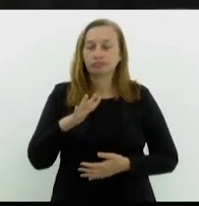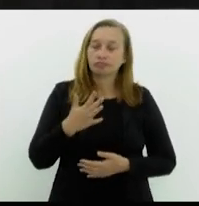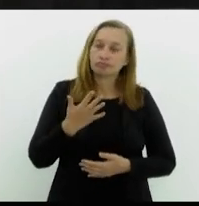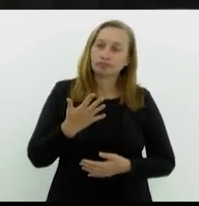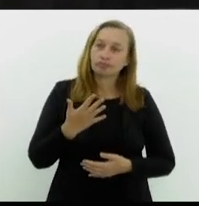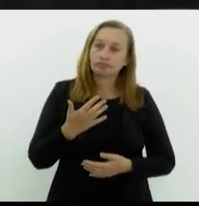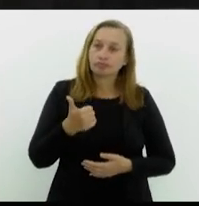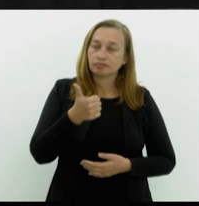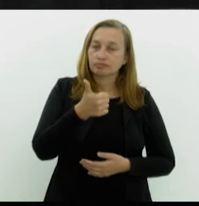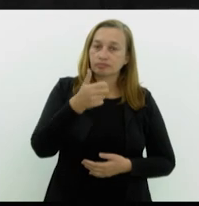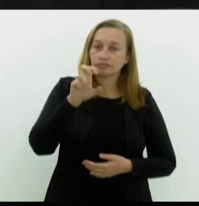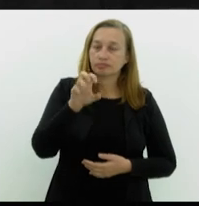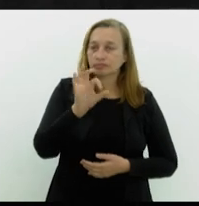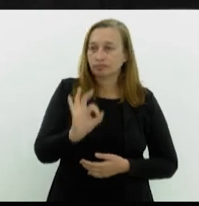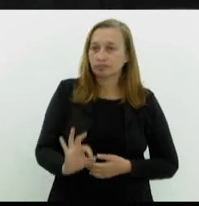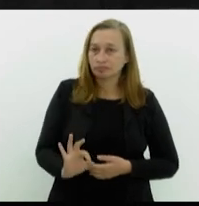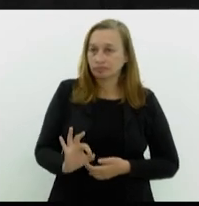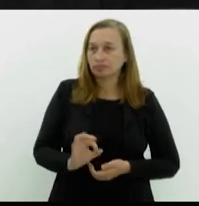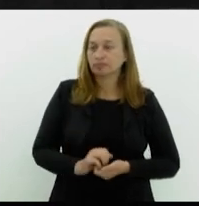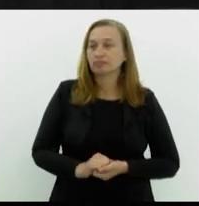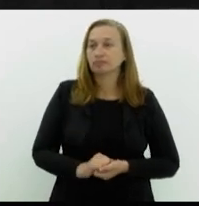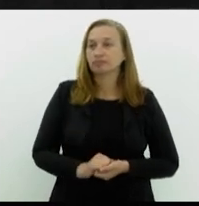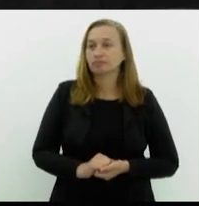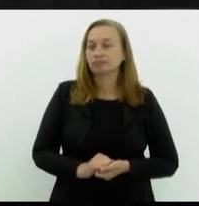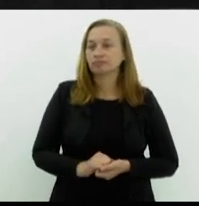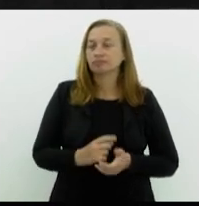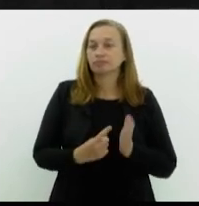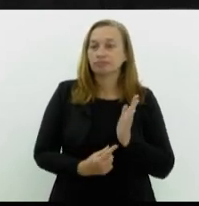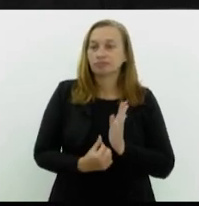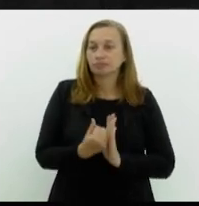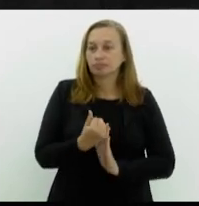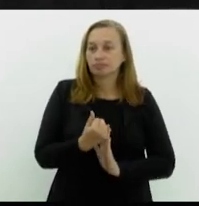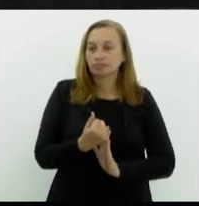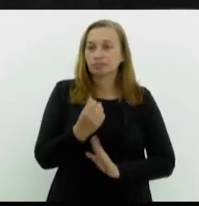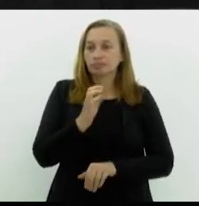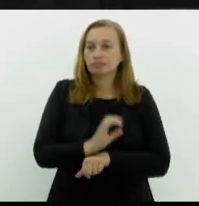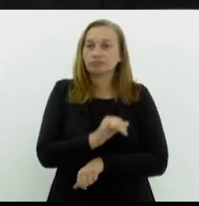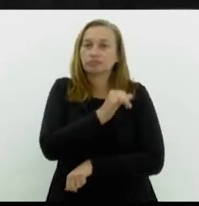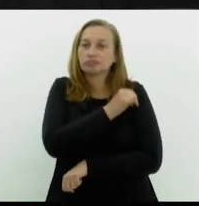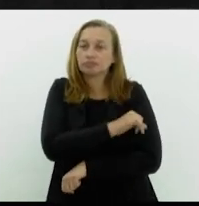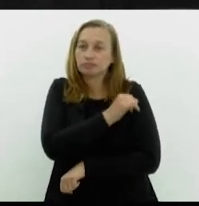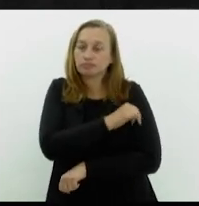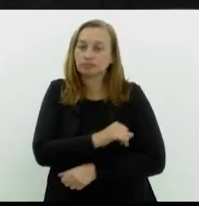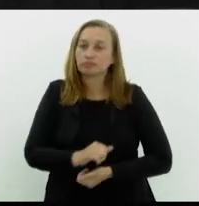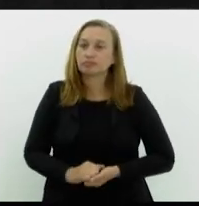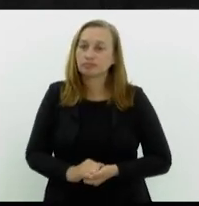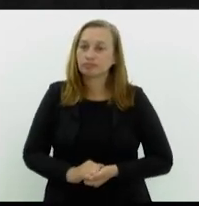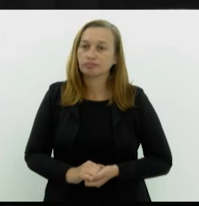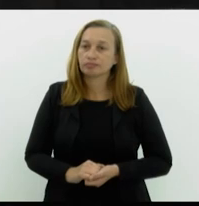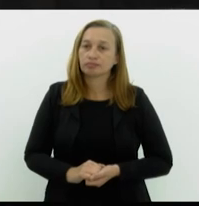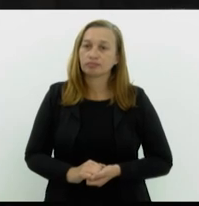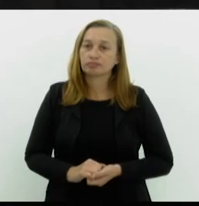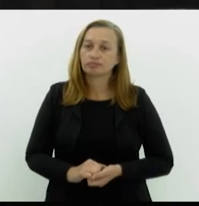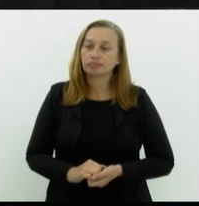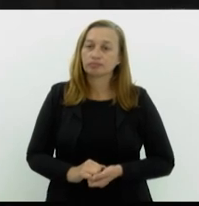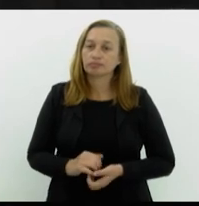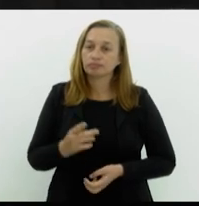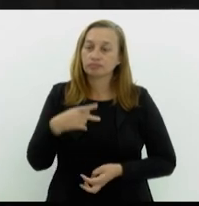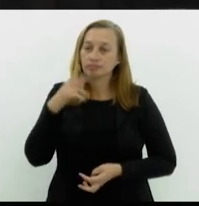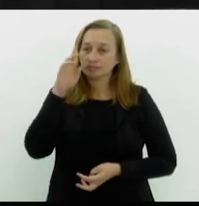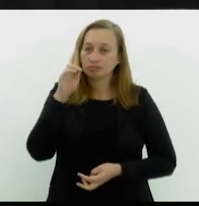déficit de 15% do orçamento do Estado do Rio de Janeiro. Dito isso,